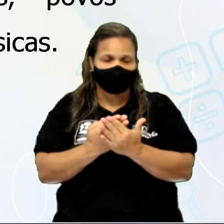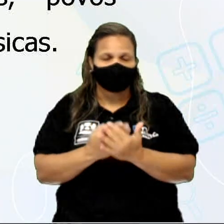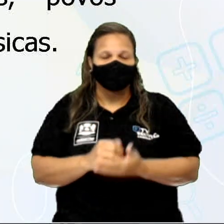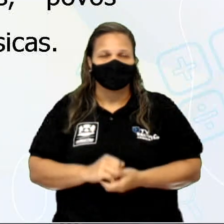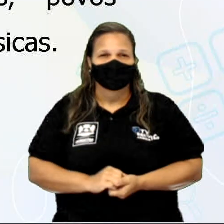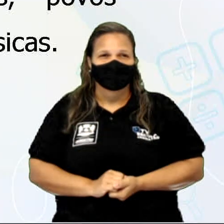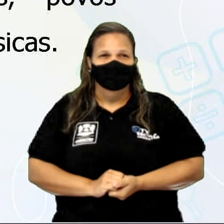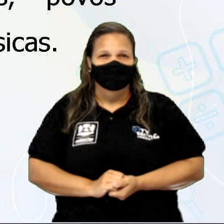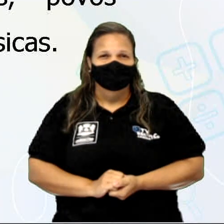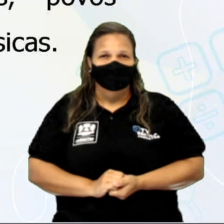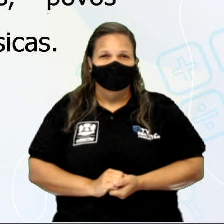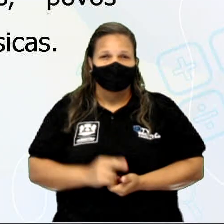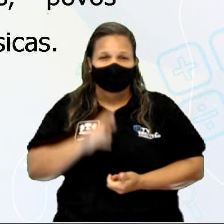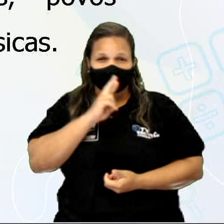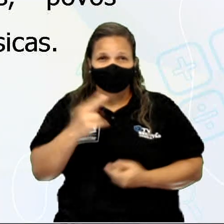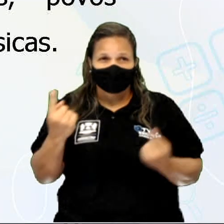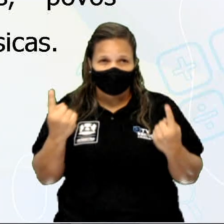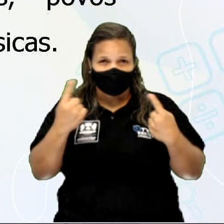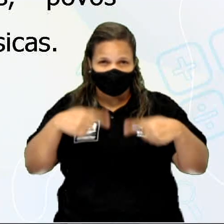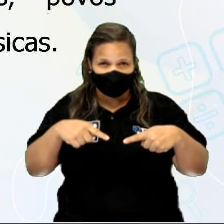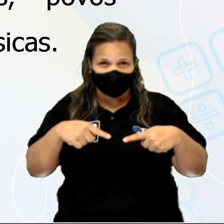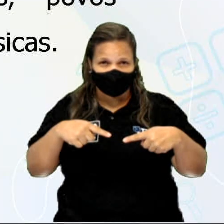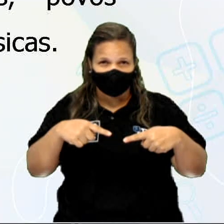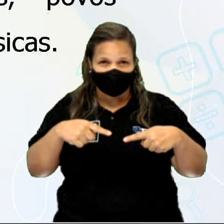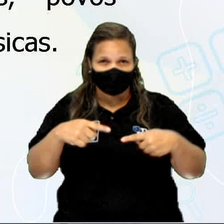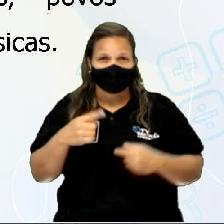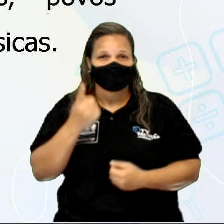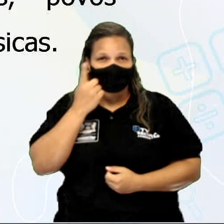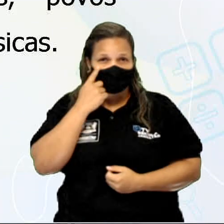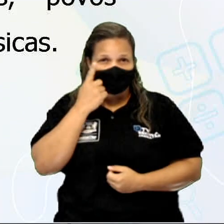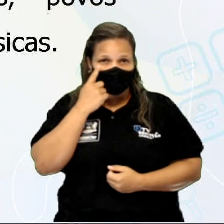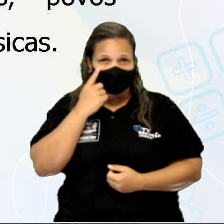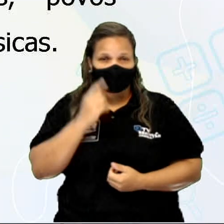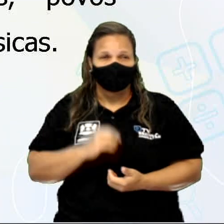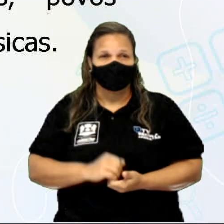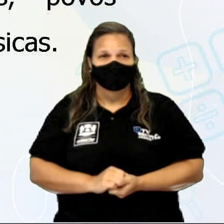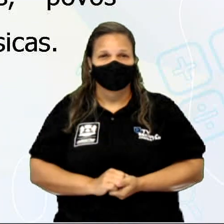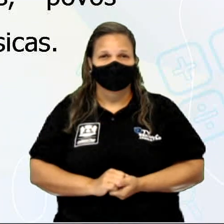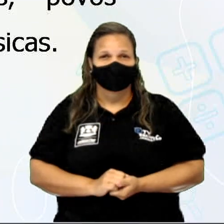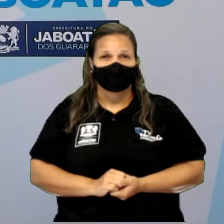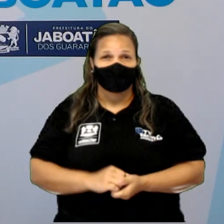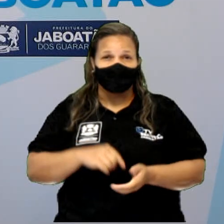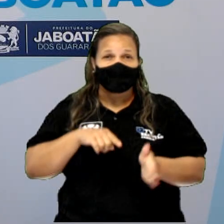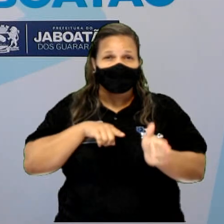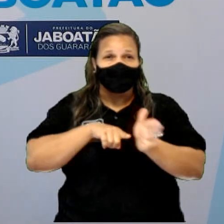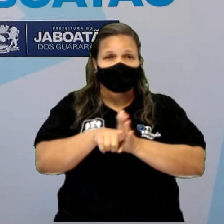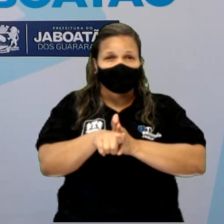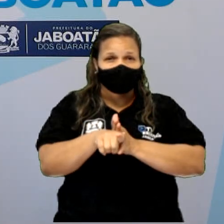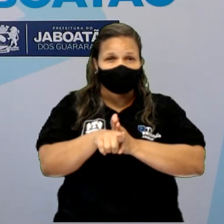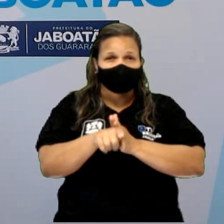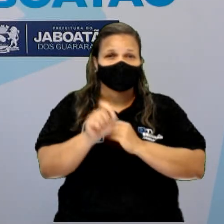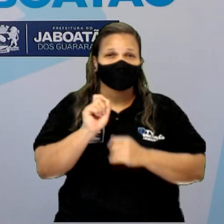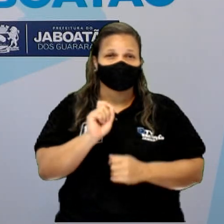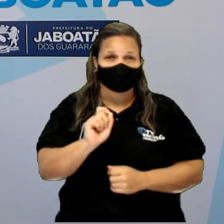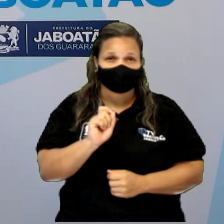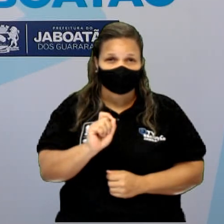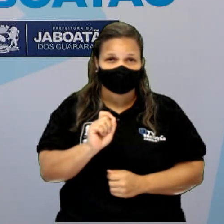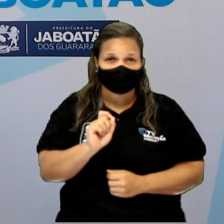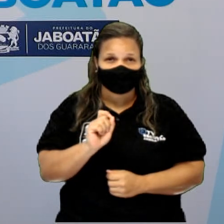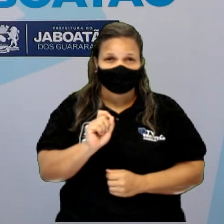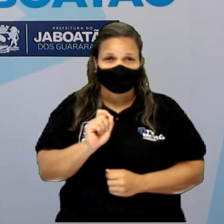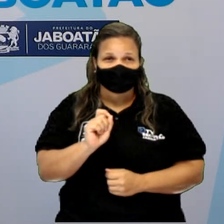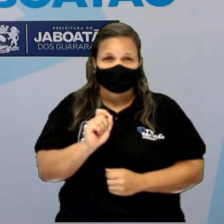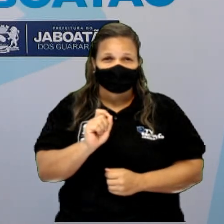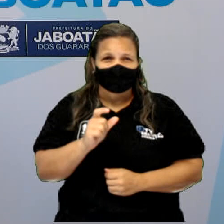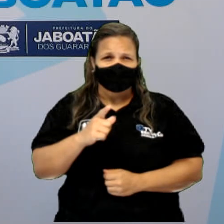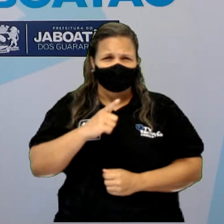Vamos responder ao desafio? Olha só. A pergunta da aula passada foi se